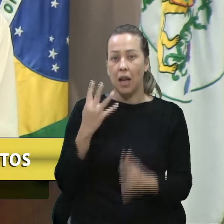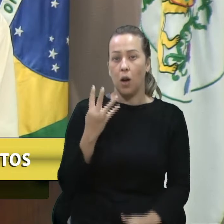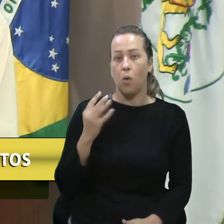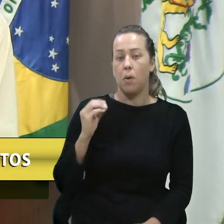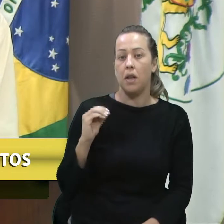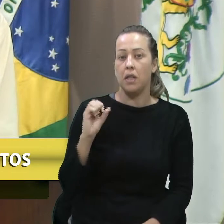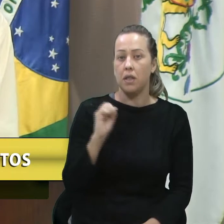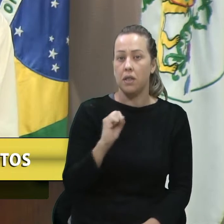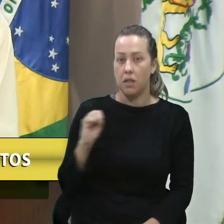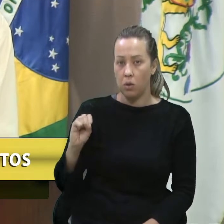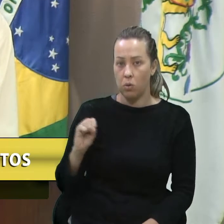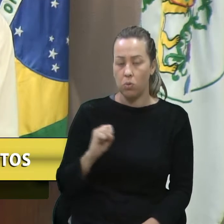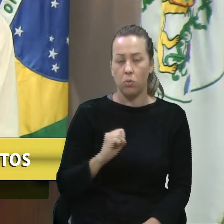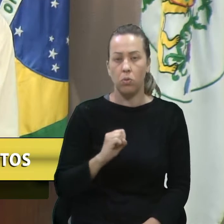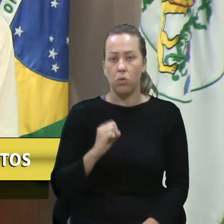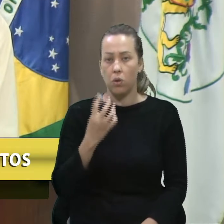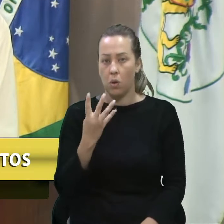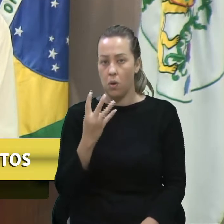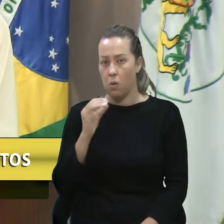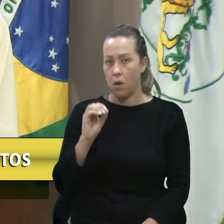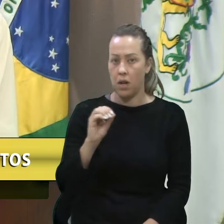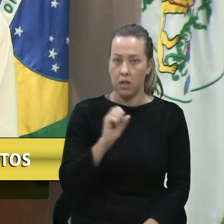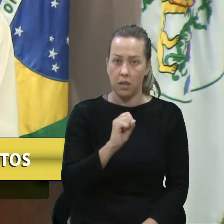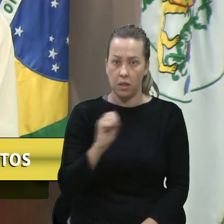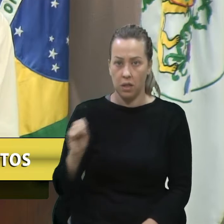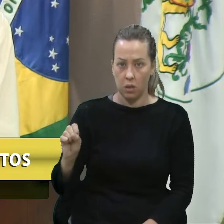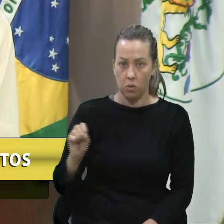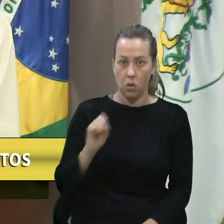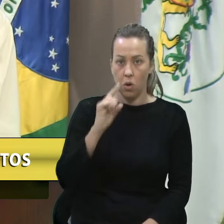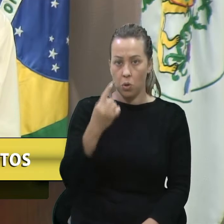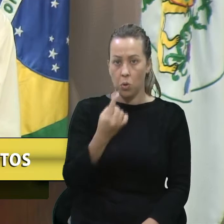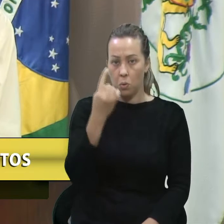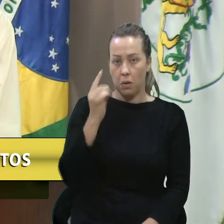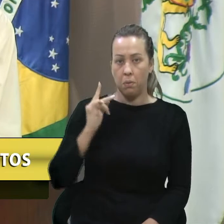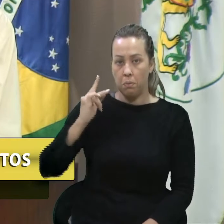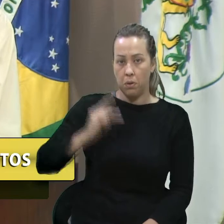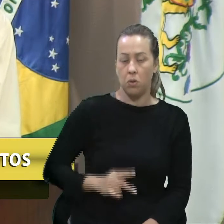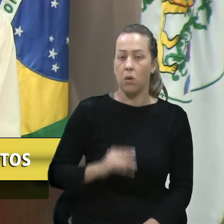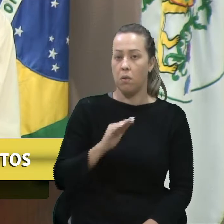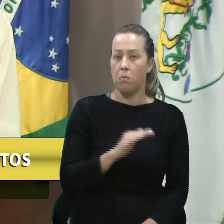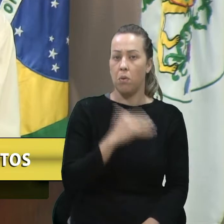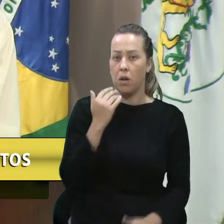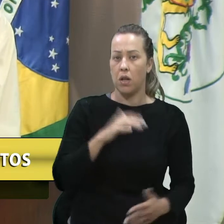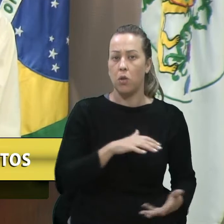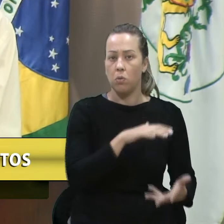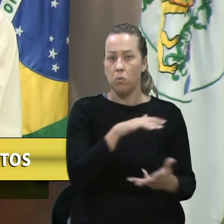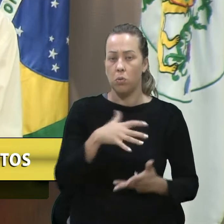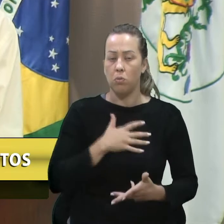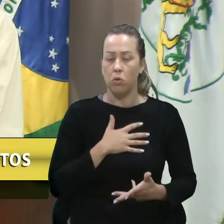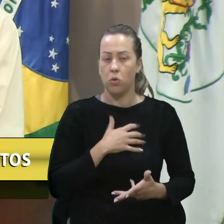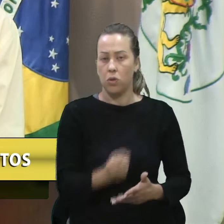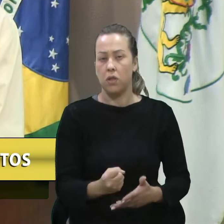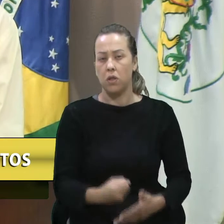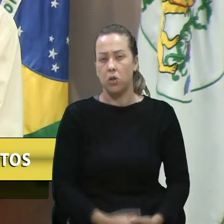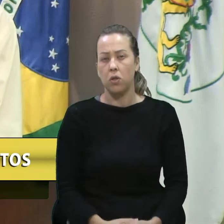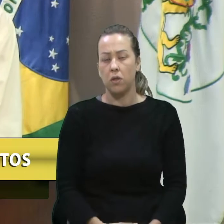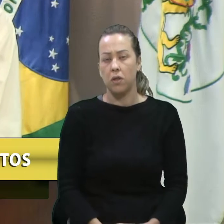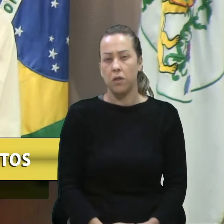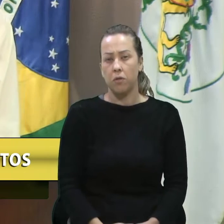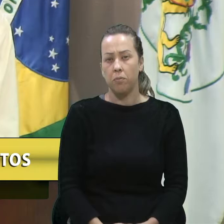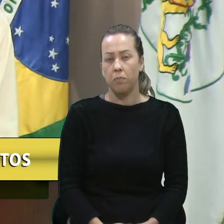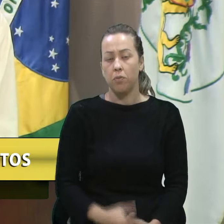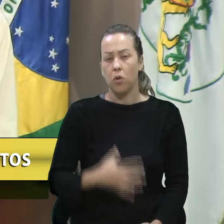segundos. Cada 40 segundos, uma pessoa morre no mundo por suicídio. E